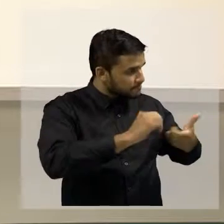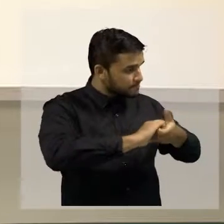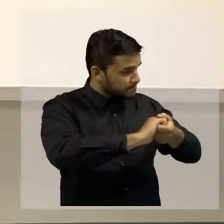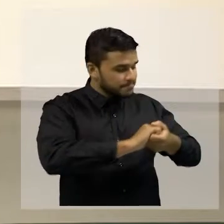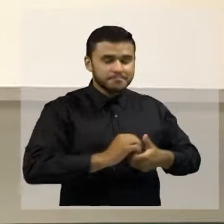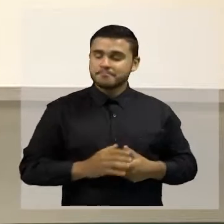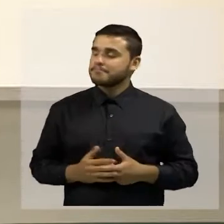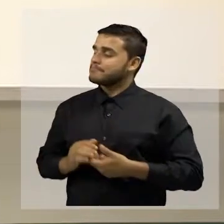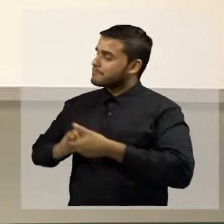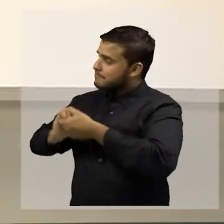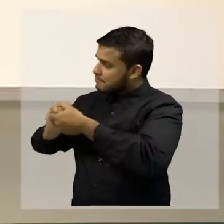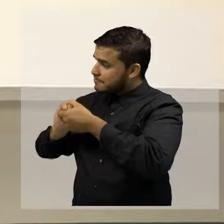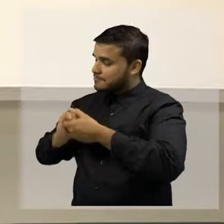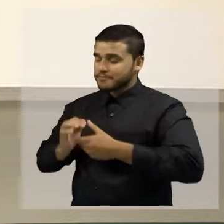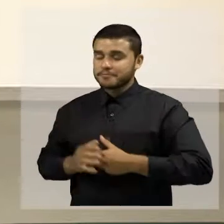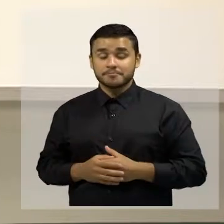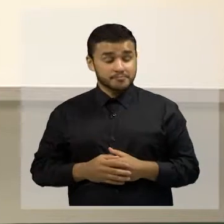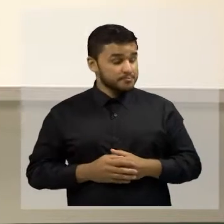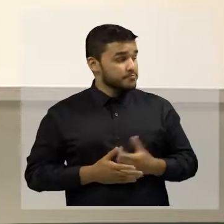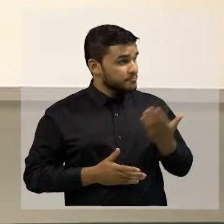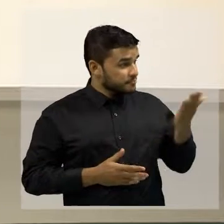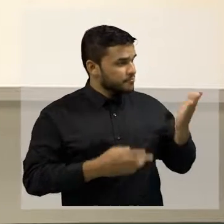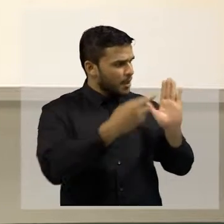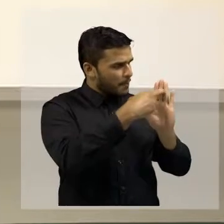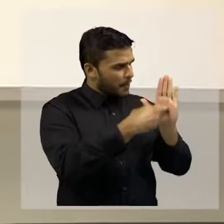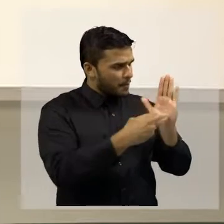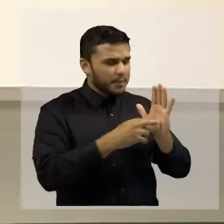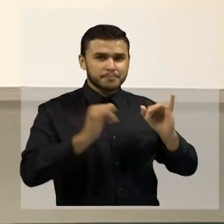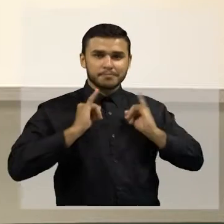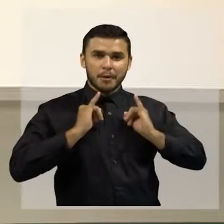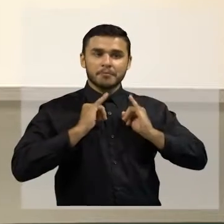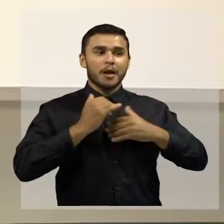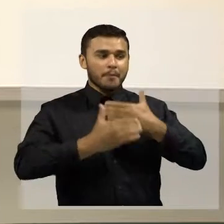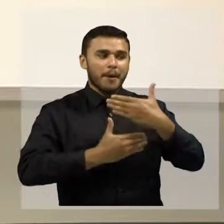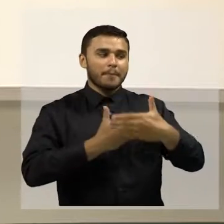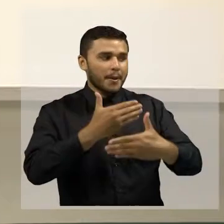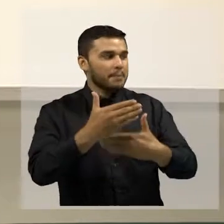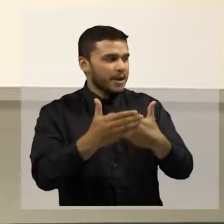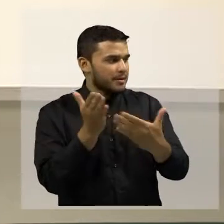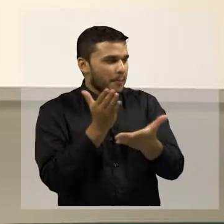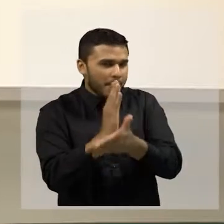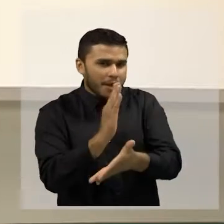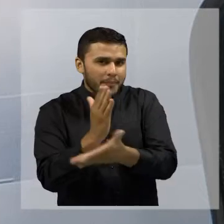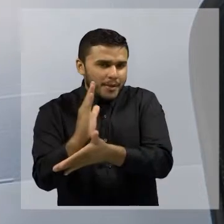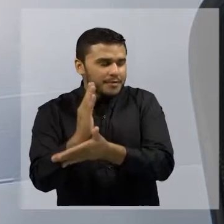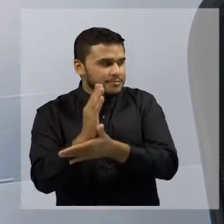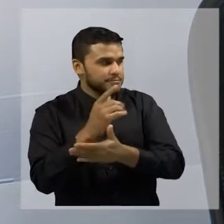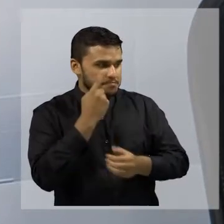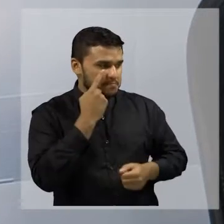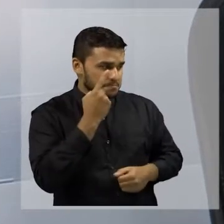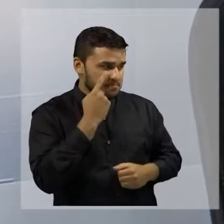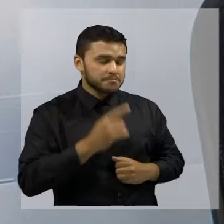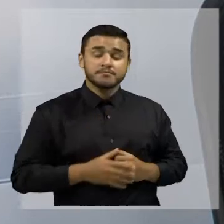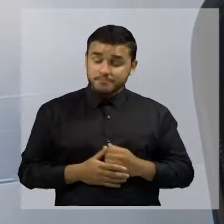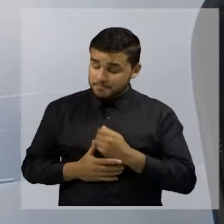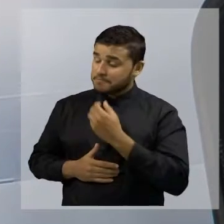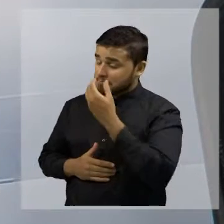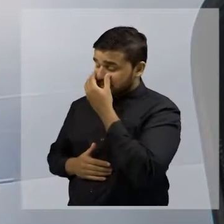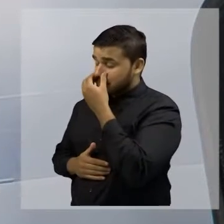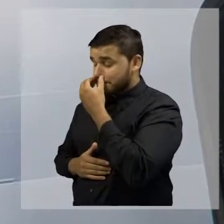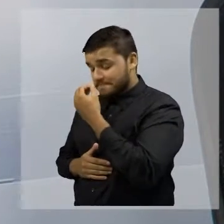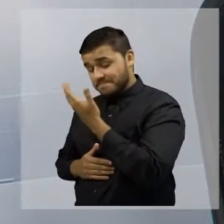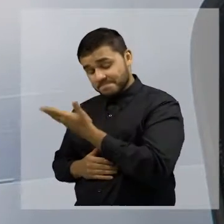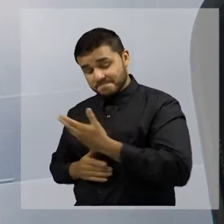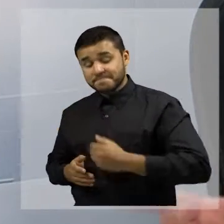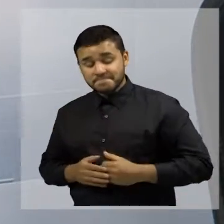Paulo. E a reforma avança, a da Previdência? Avança. Eu acho que já começa a haver uma acomodação de interesses. É interessante,